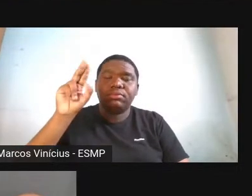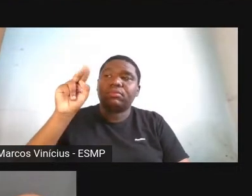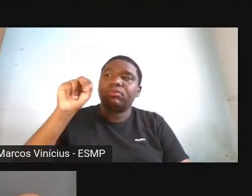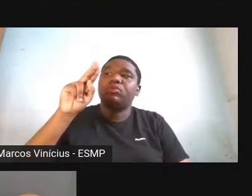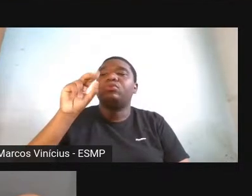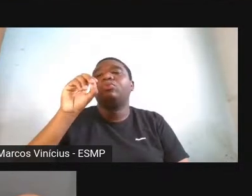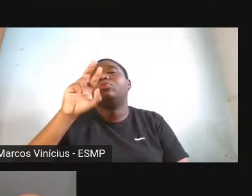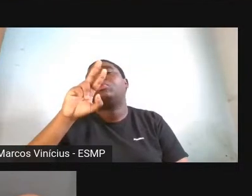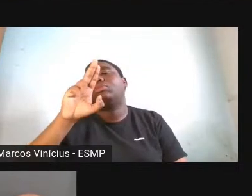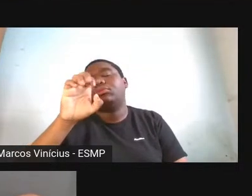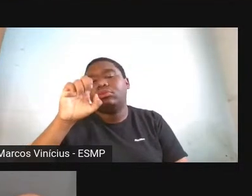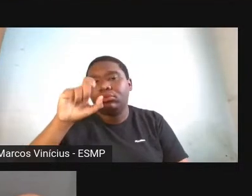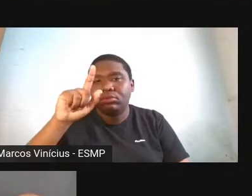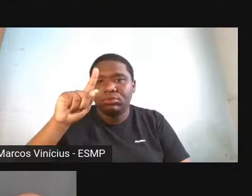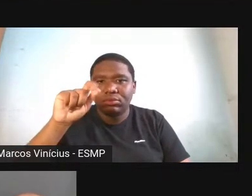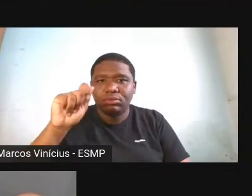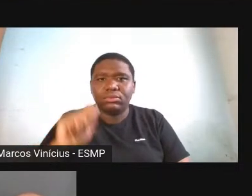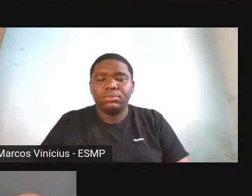e Wenck,